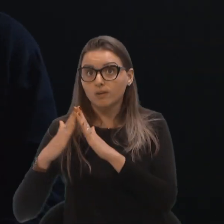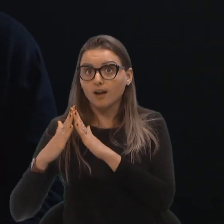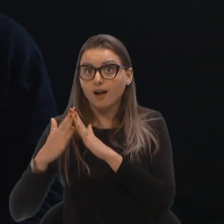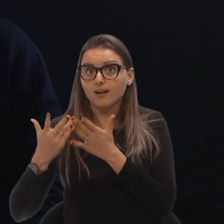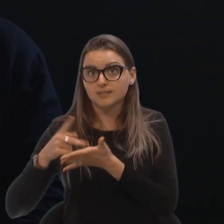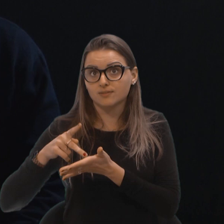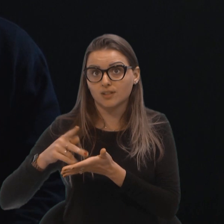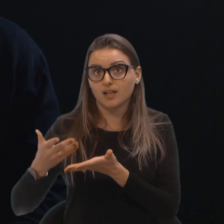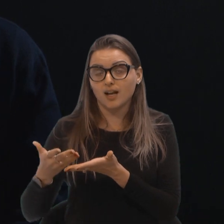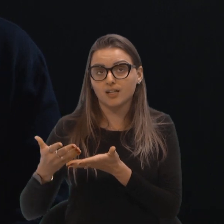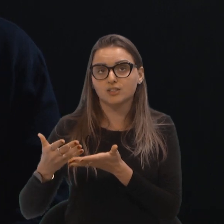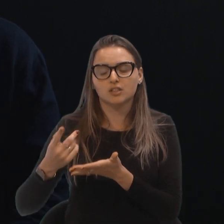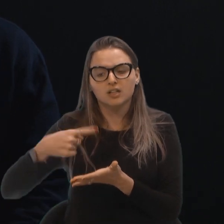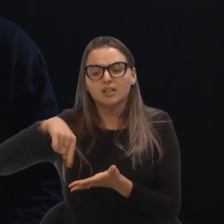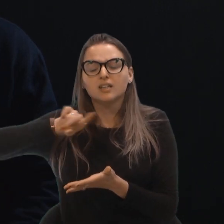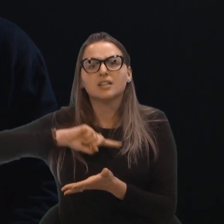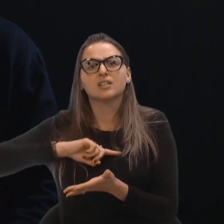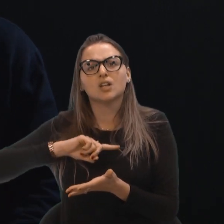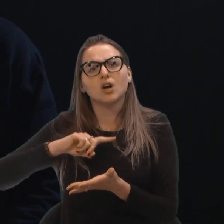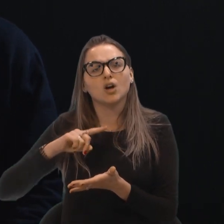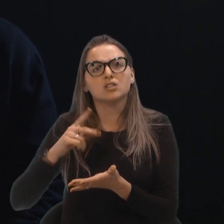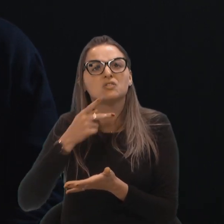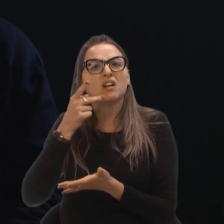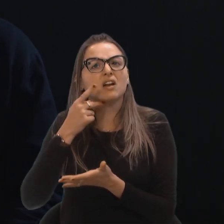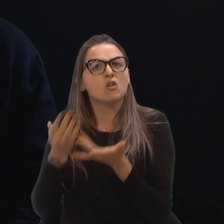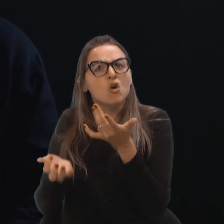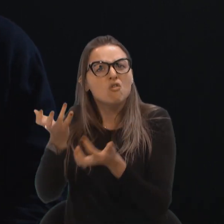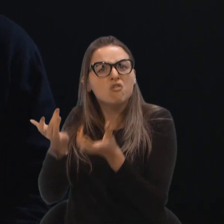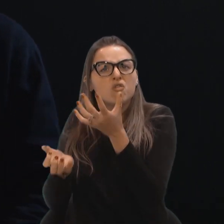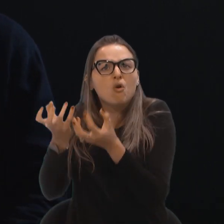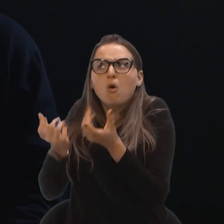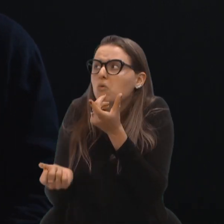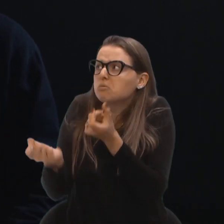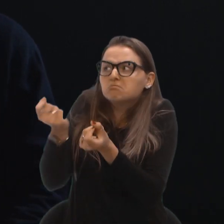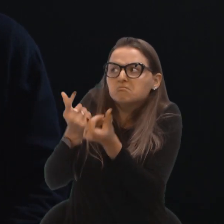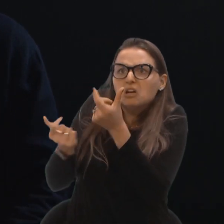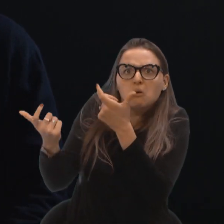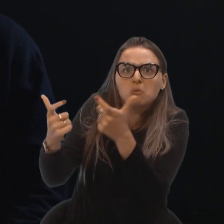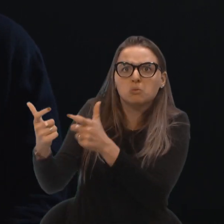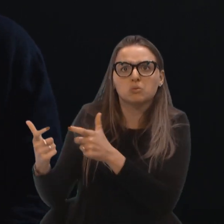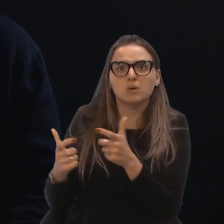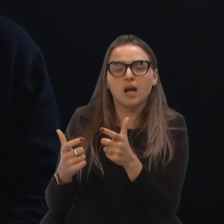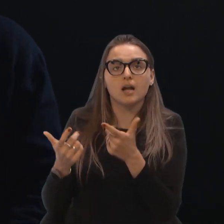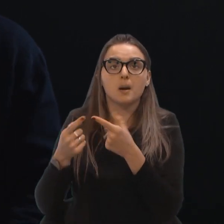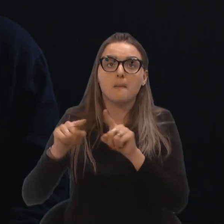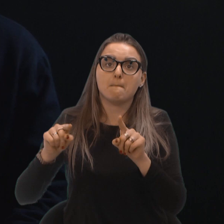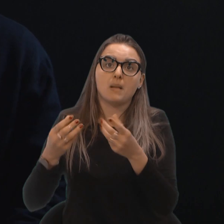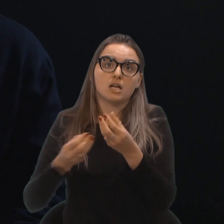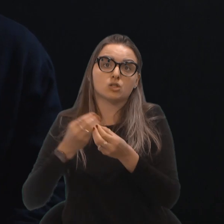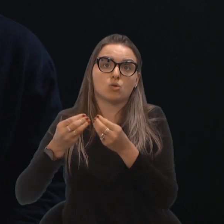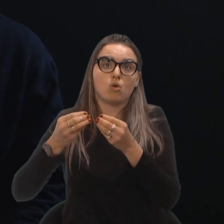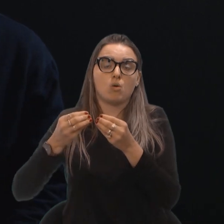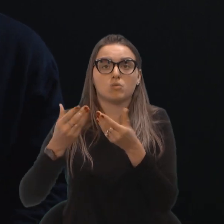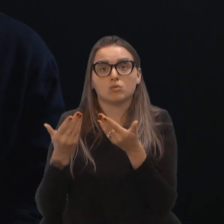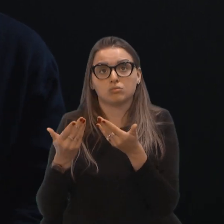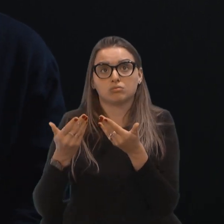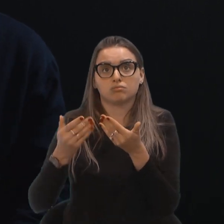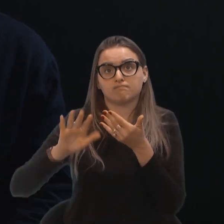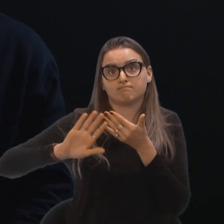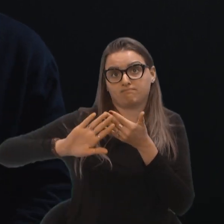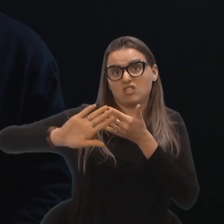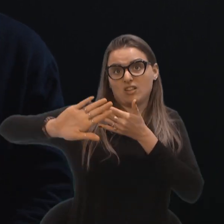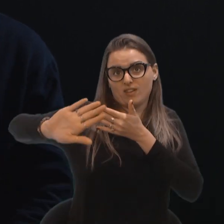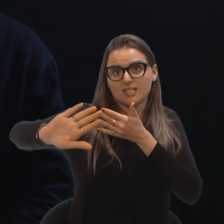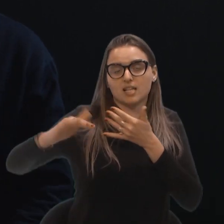eu estava em casa e nós víamos que estava havendo um incêndio em algum lugar, mas como ficava do outro